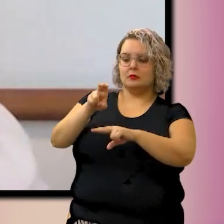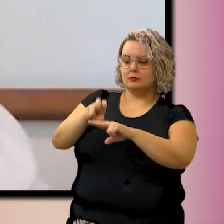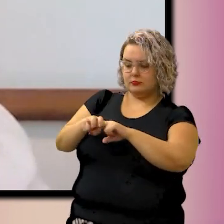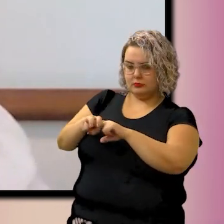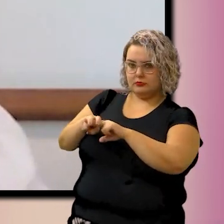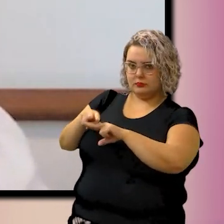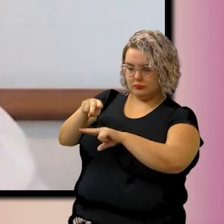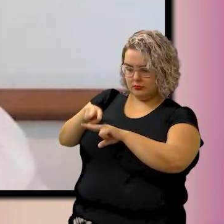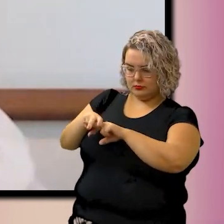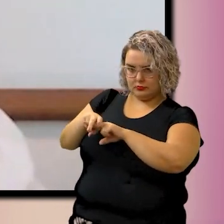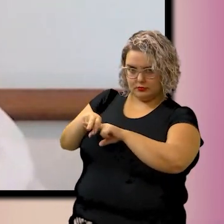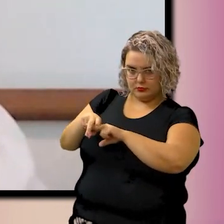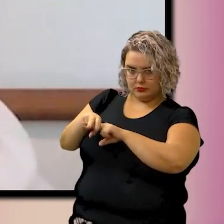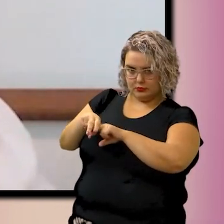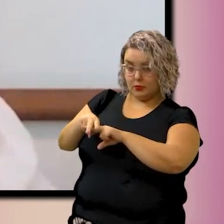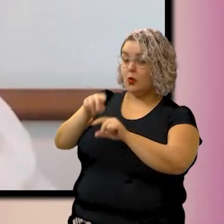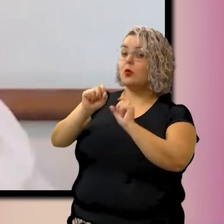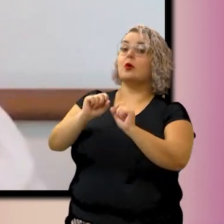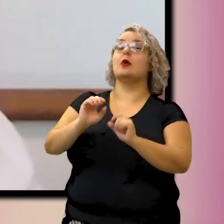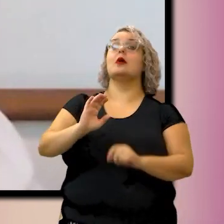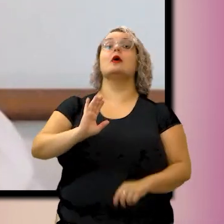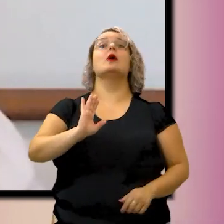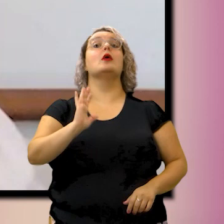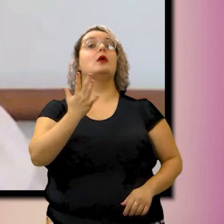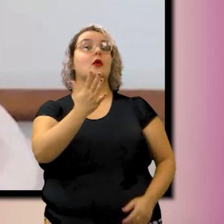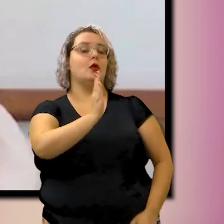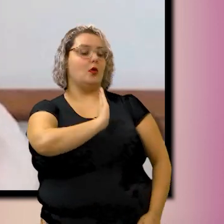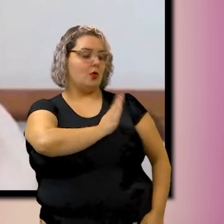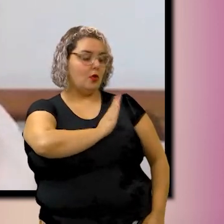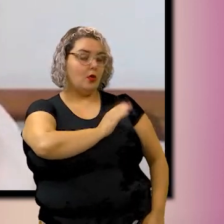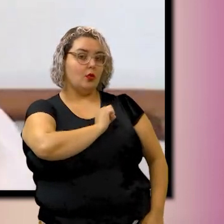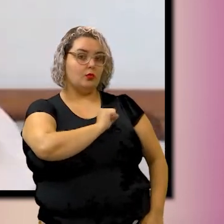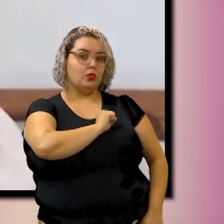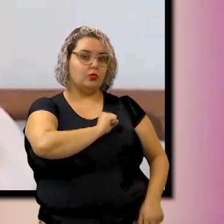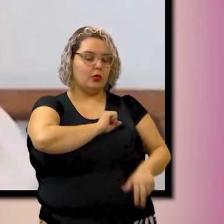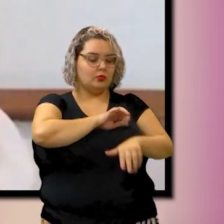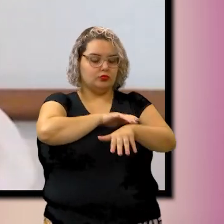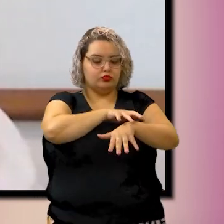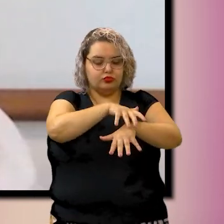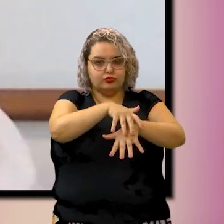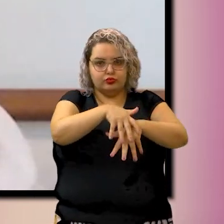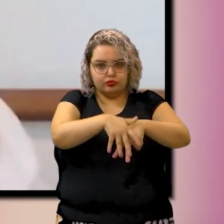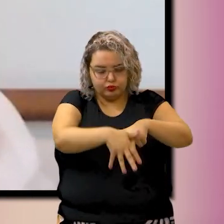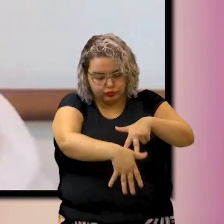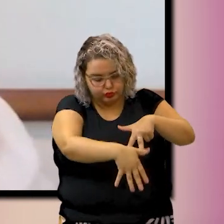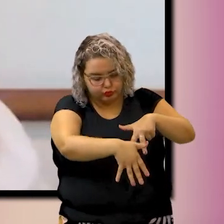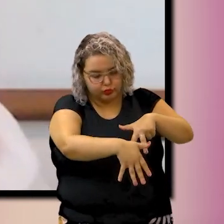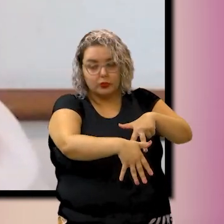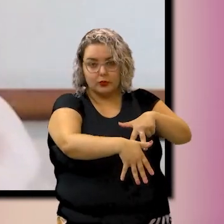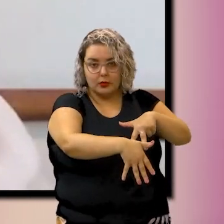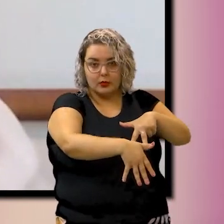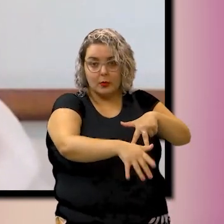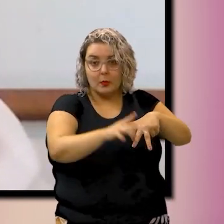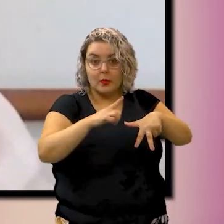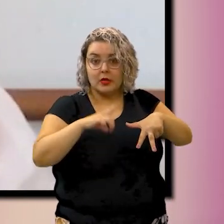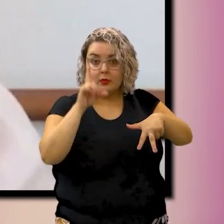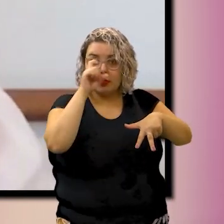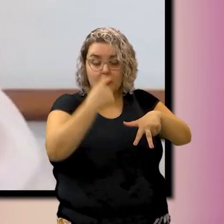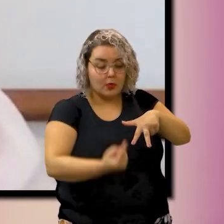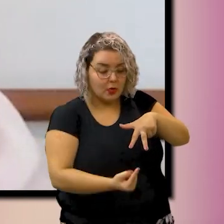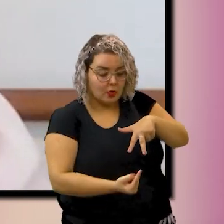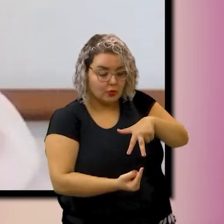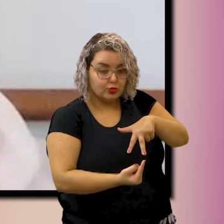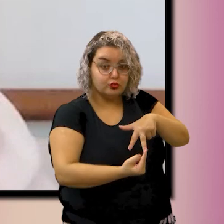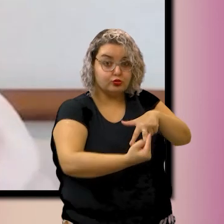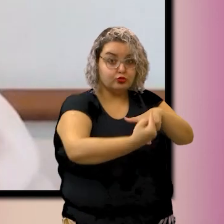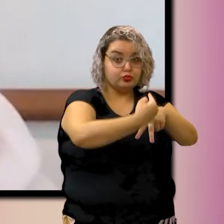baixo, o que acontece é que o coração bombeia o sangue, esse sangue desce, vai para as pernas, mas ele tem uma dificuldade de voltar